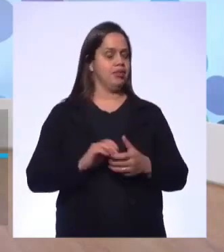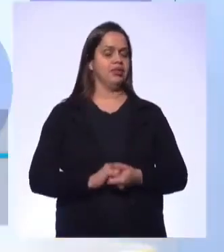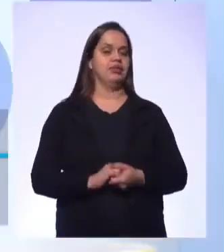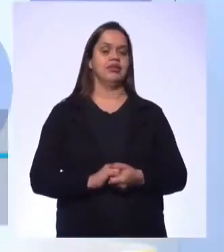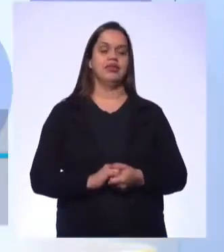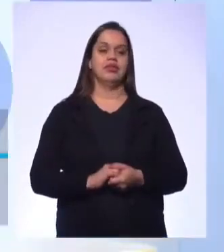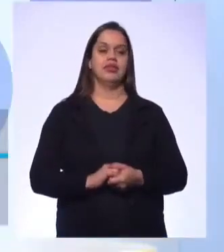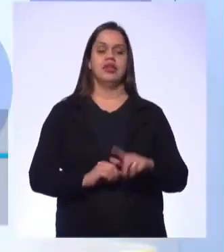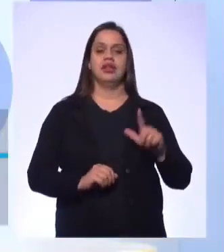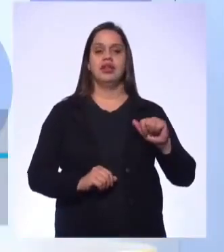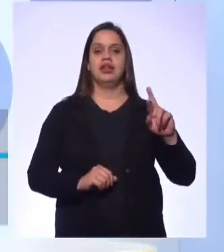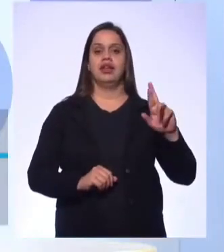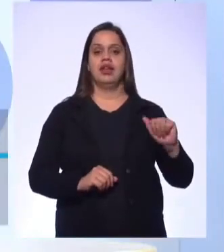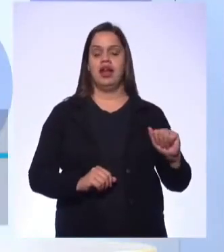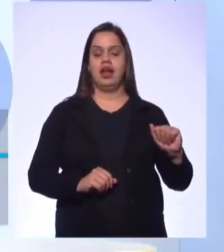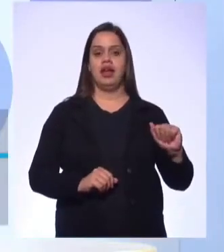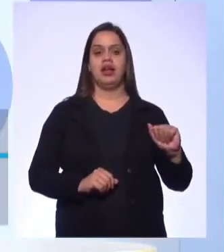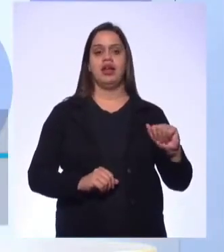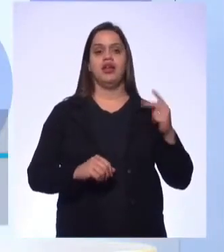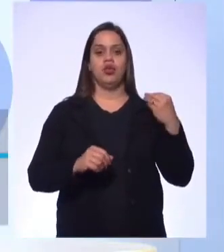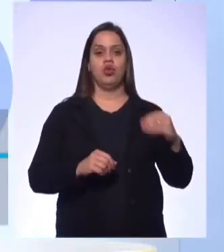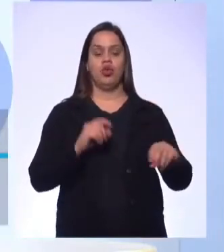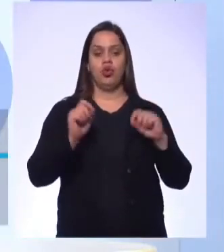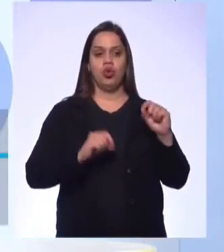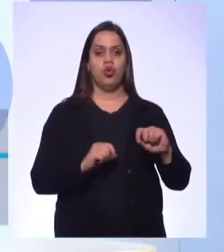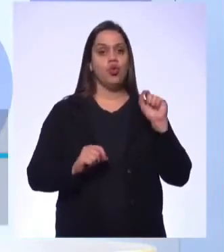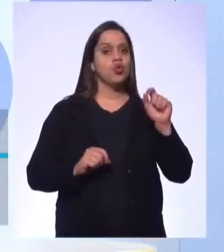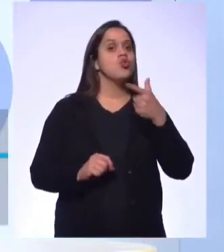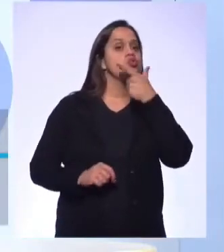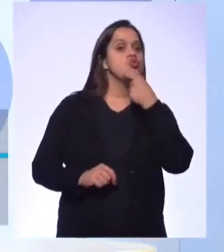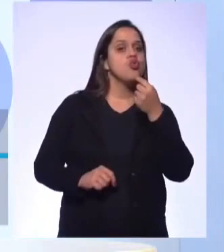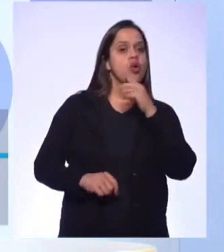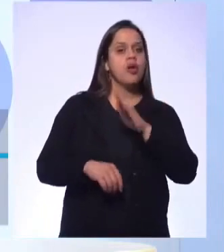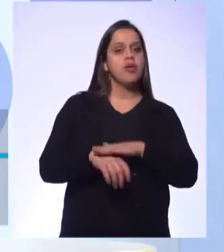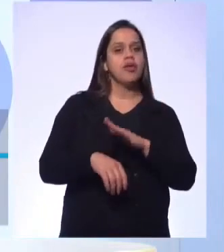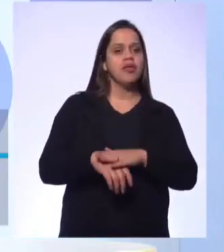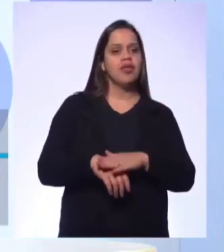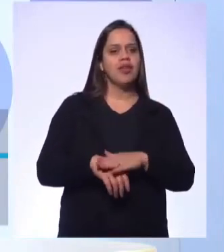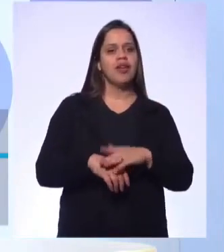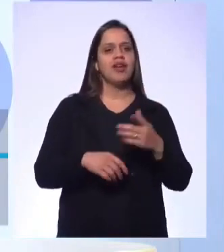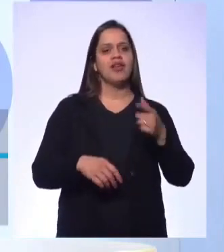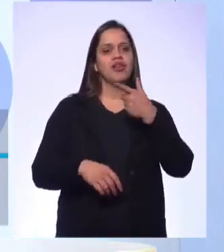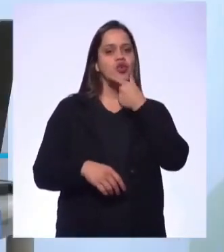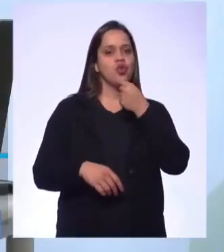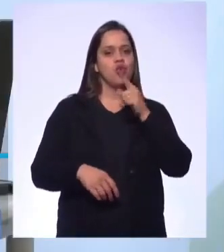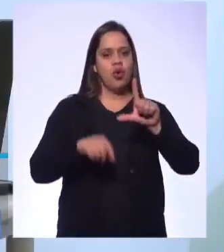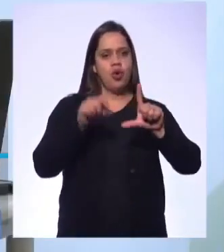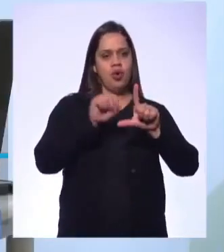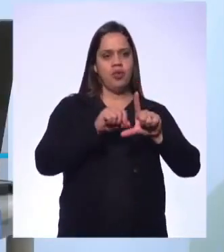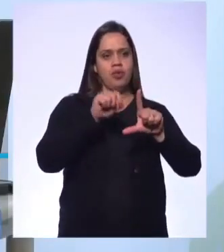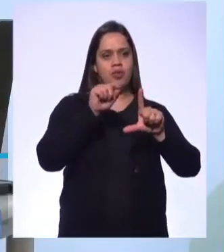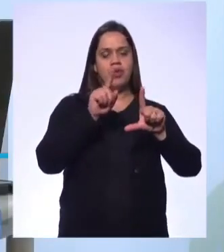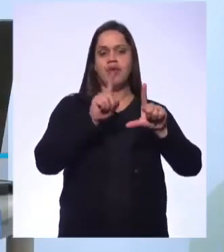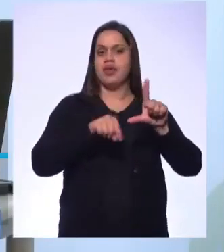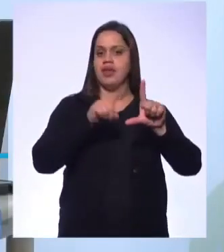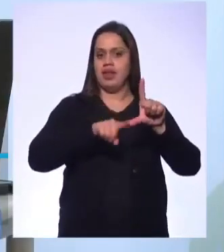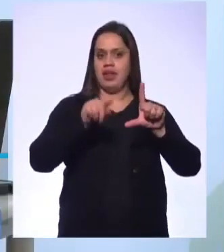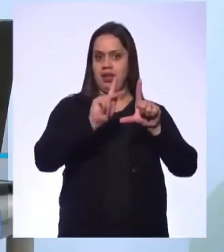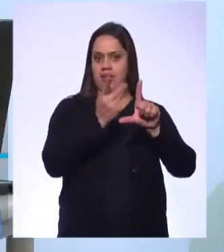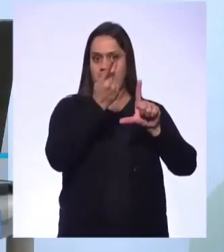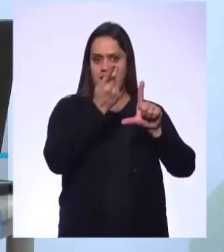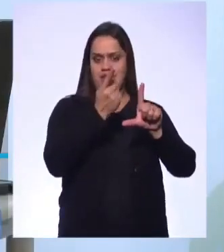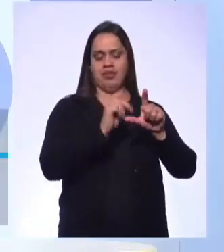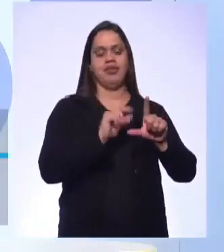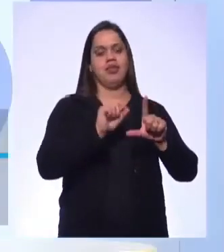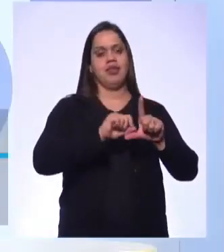A Lara Melissa colocou, o que o homem faz, eles estão colocando com letra maiúscula. Olha que bonitinhos. É ótimo, eles prestam atenção. E a